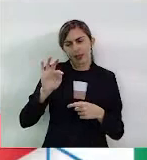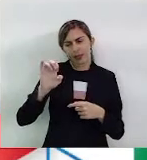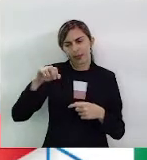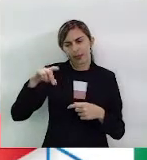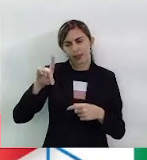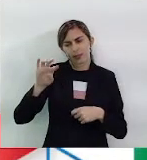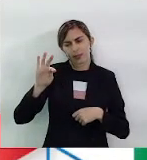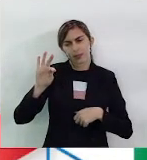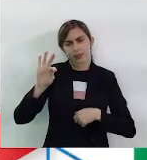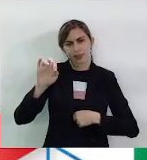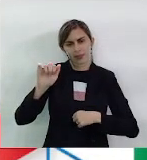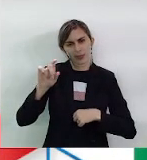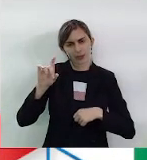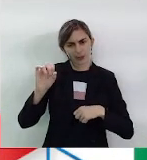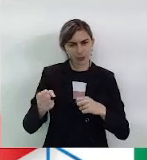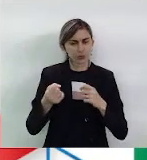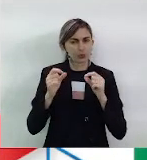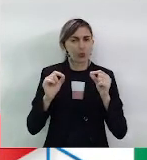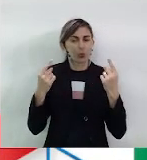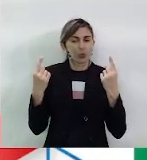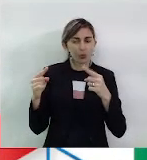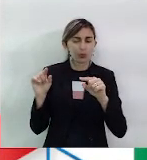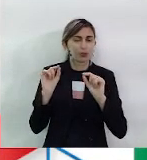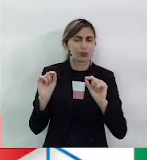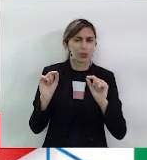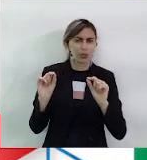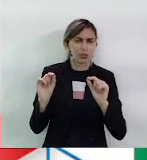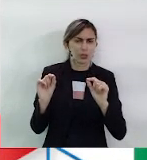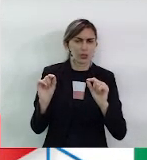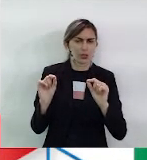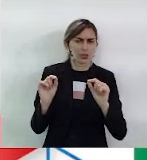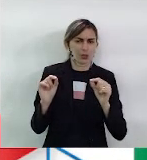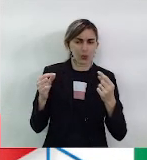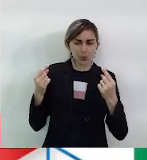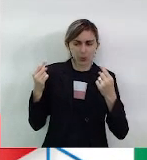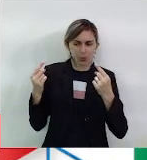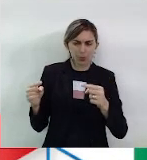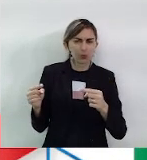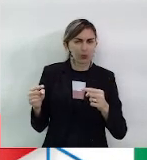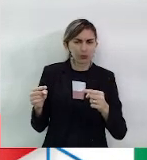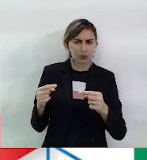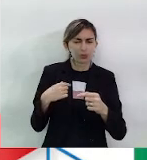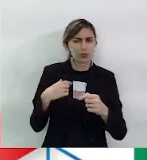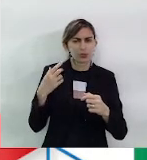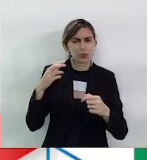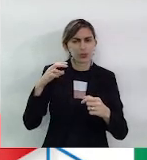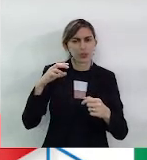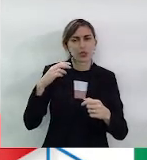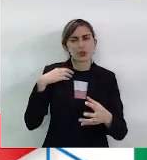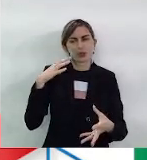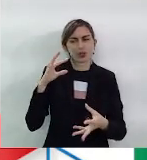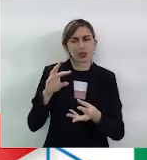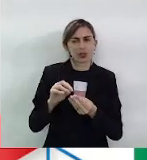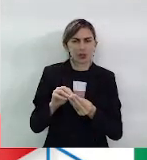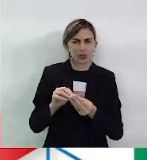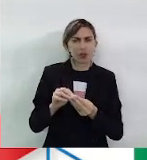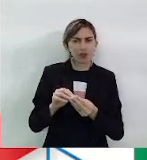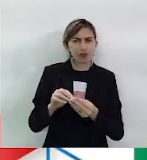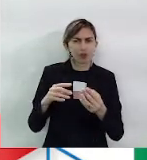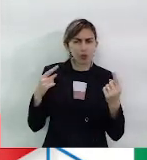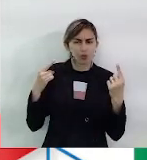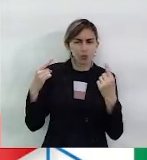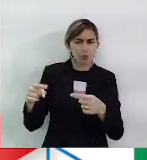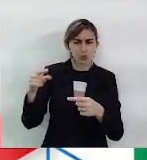né? Atentados contra quem? Quando a gente fala de atentado, a gente já se remete à ideia. Foi